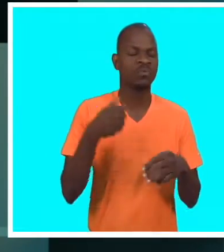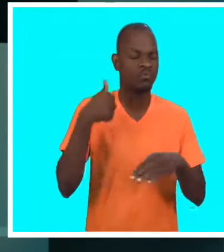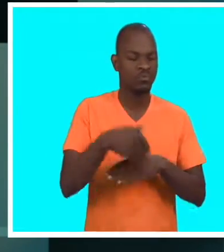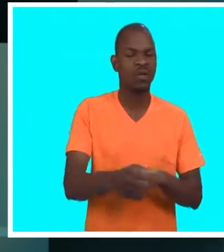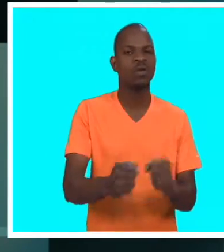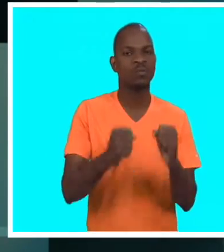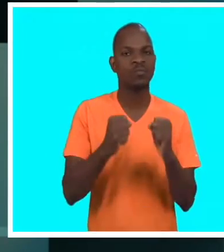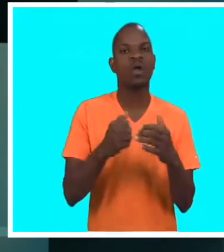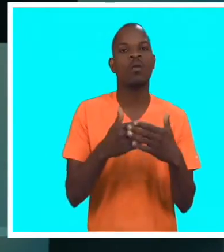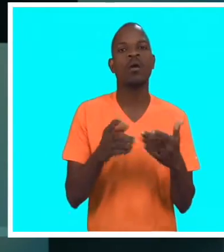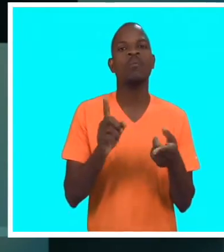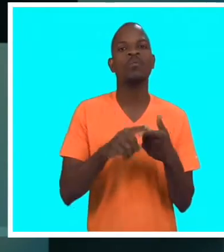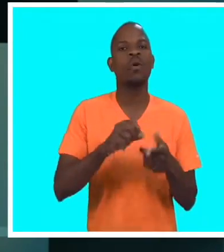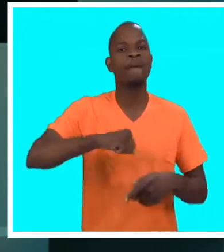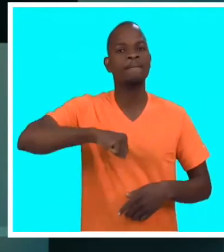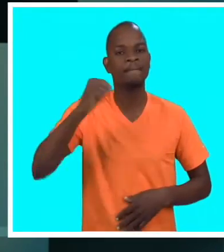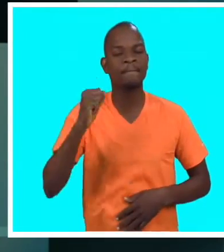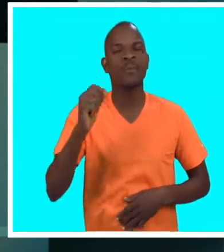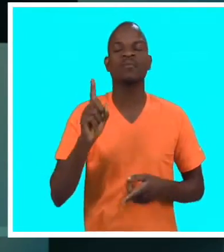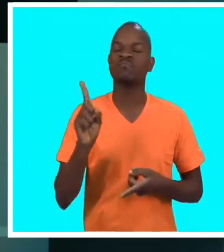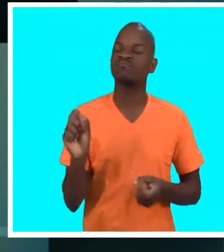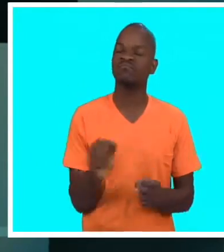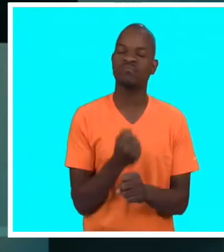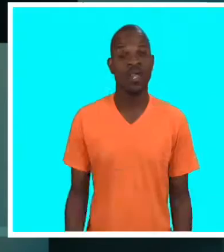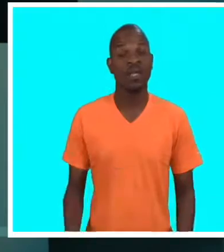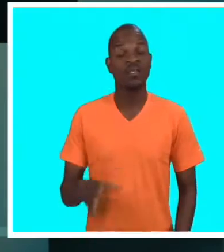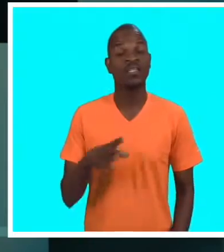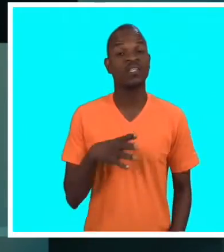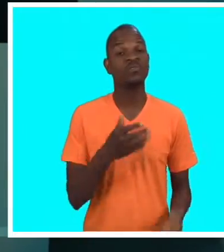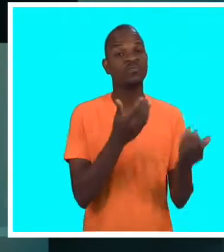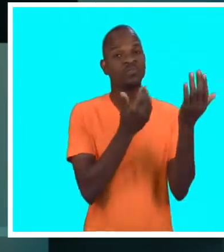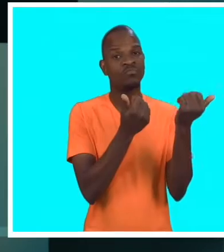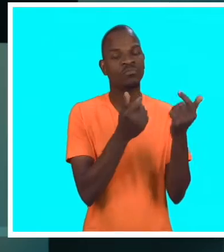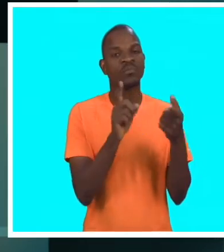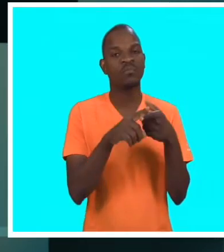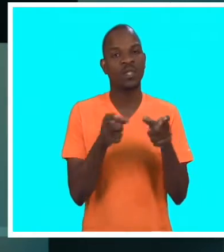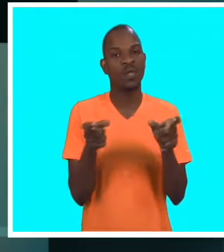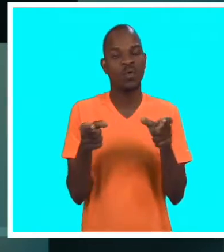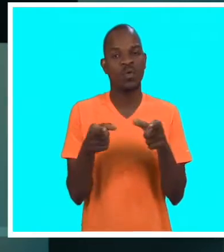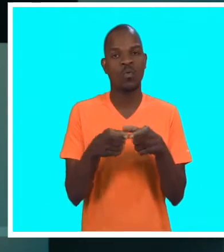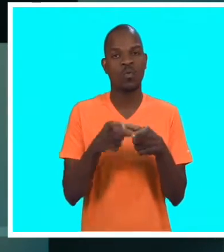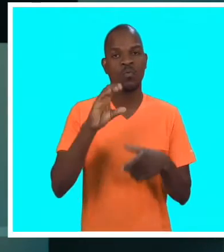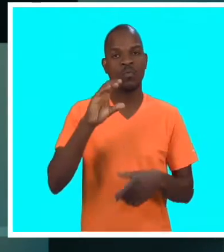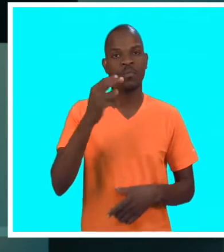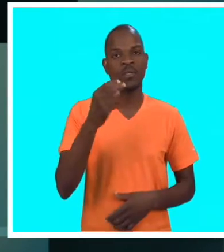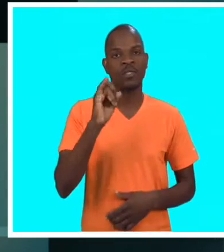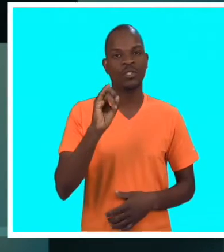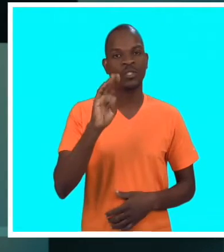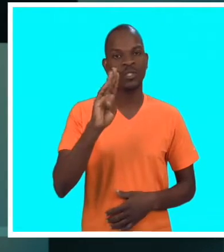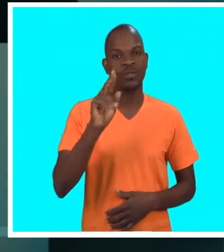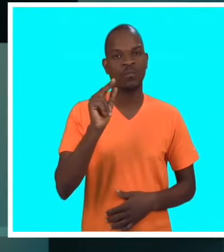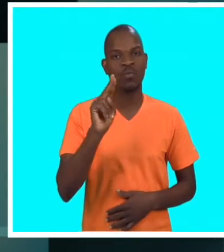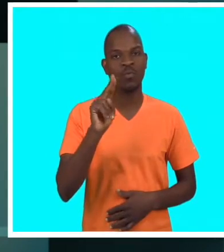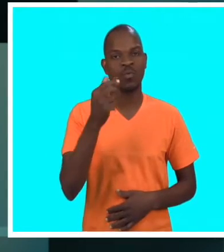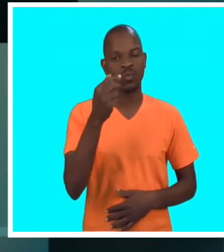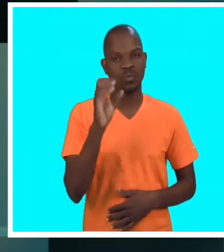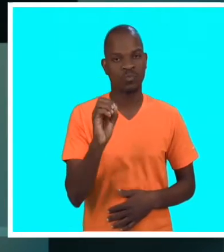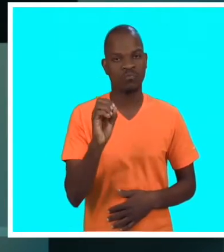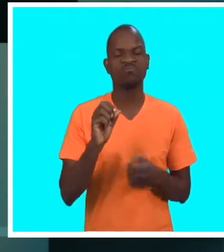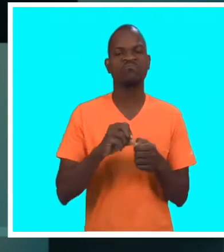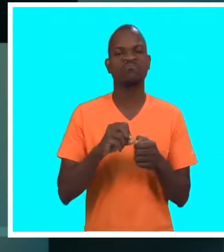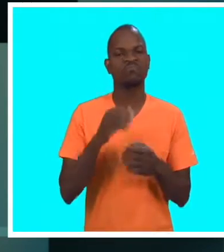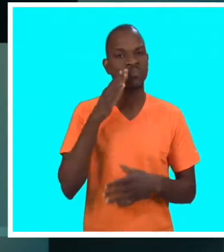sempre foi aquele Disbuto. Aqui ninguém passa, aqui ninguém sai. Tenho esperança que o Clube Disbuto vai fazer o melhor,